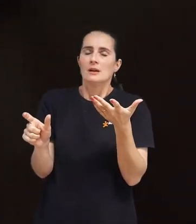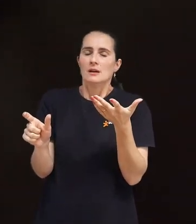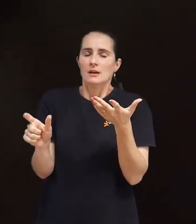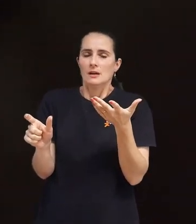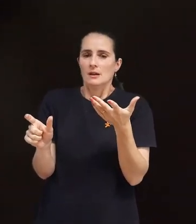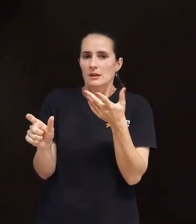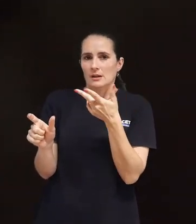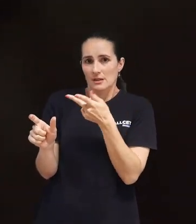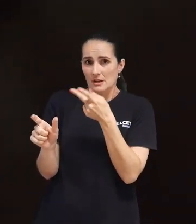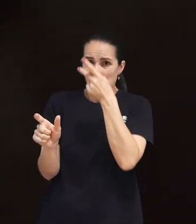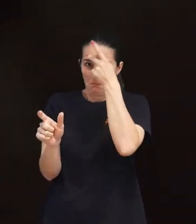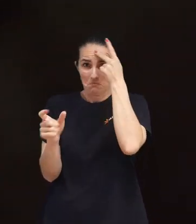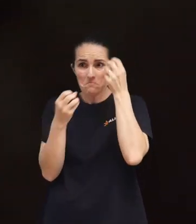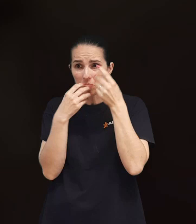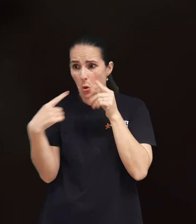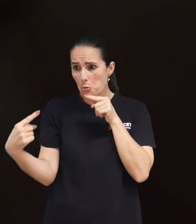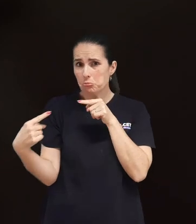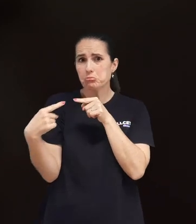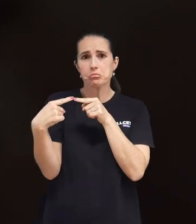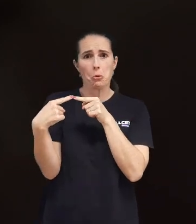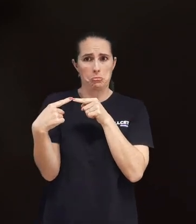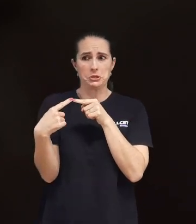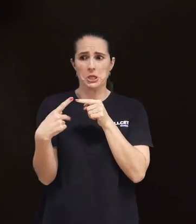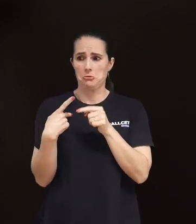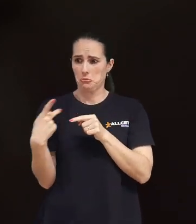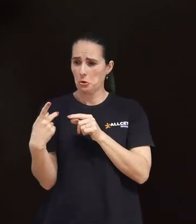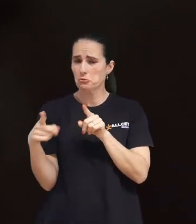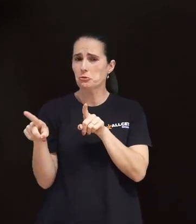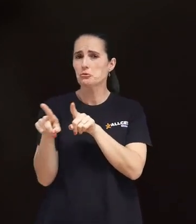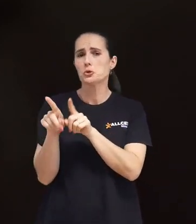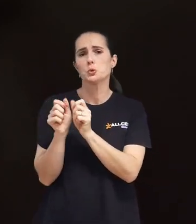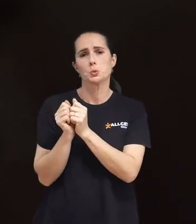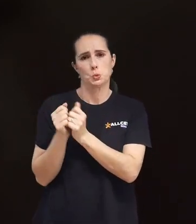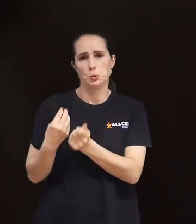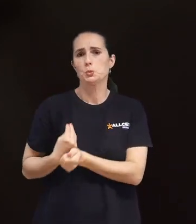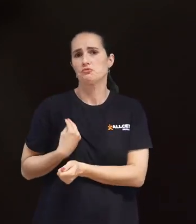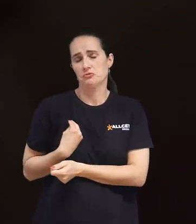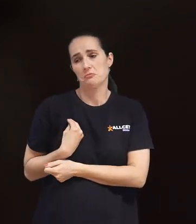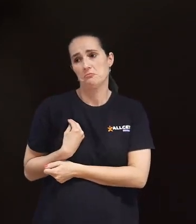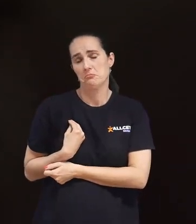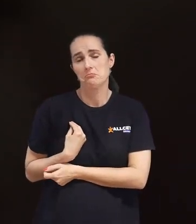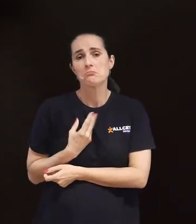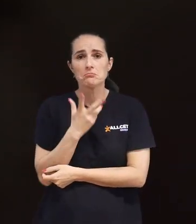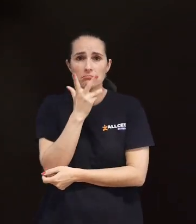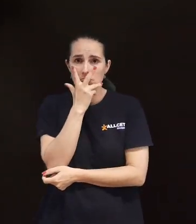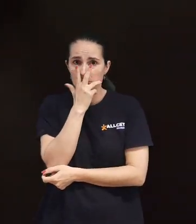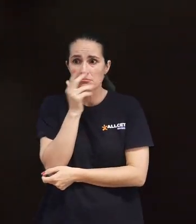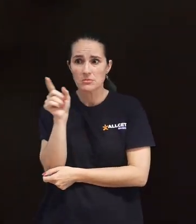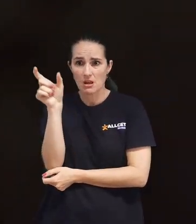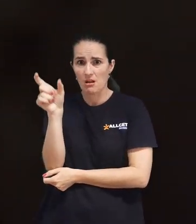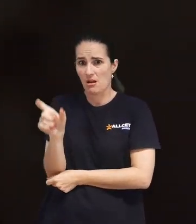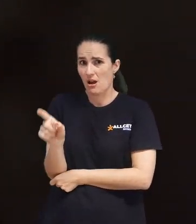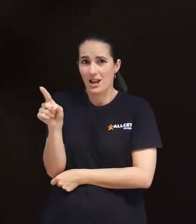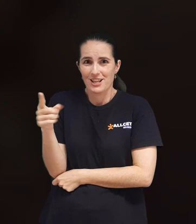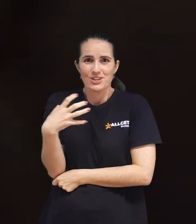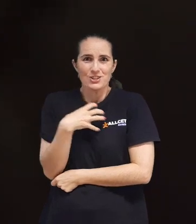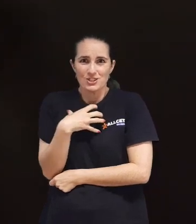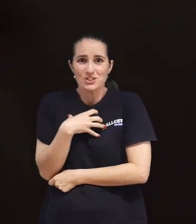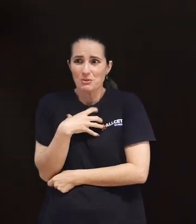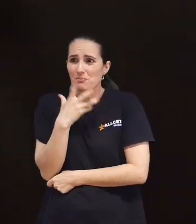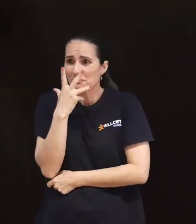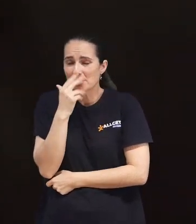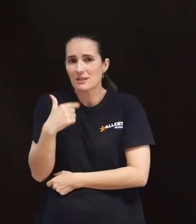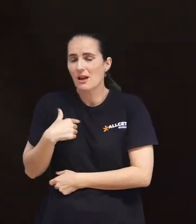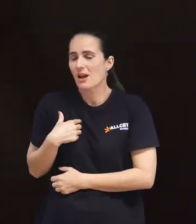adequada para construir uma vida juntos, né? Então assim, ele se apresentava como alguém que ele literalmente tinha os requisitos que era para